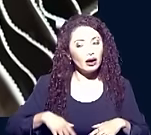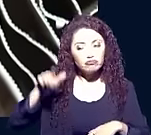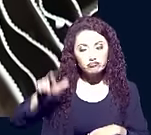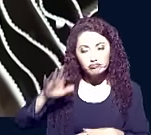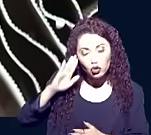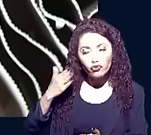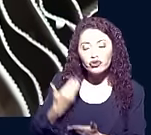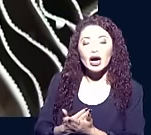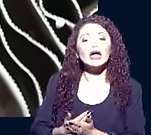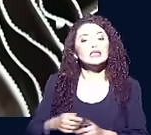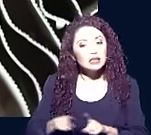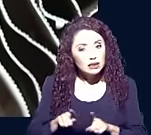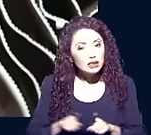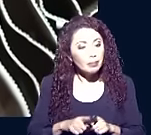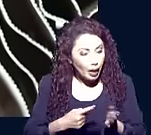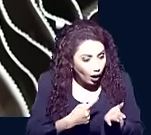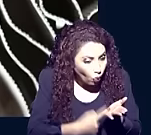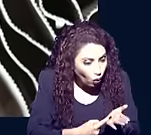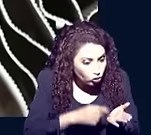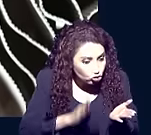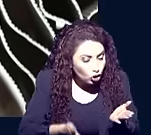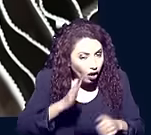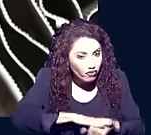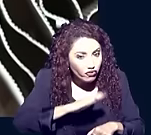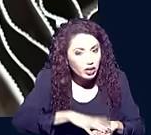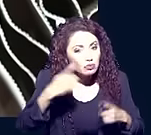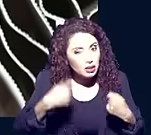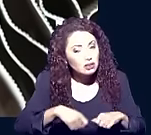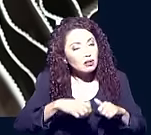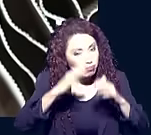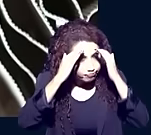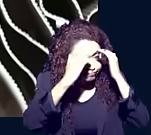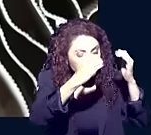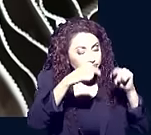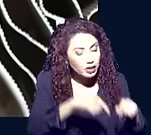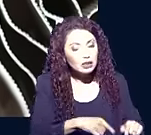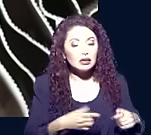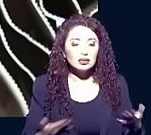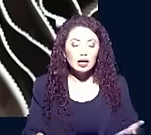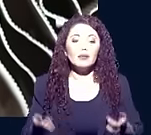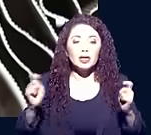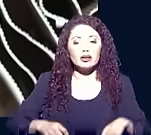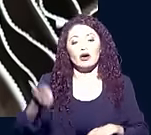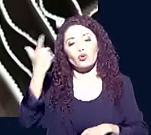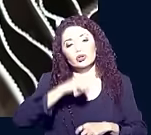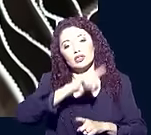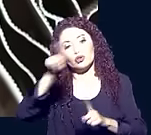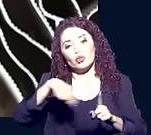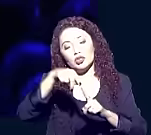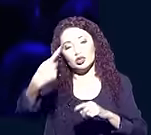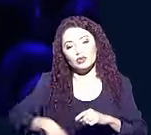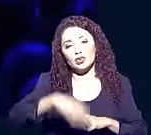que são feitos e chegar num texto que atenda na M da possibilidade do que o Brasil Precisa